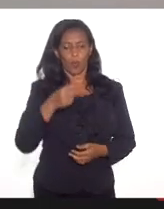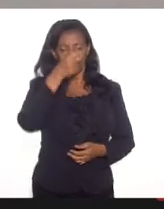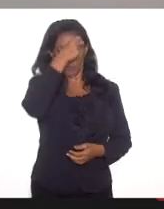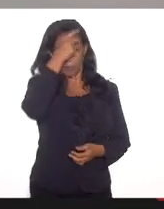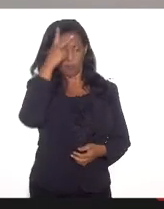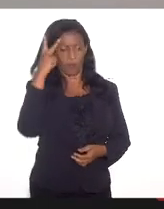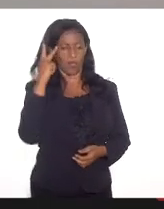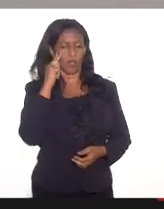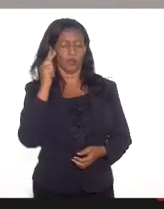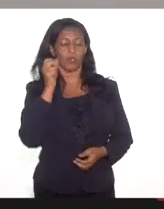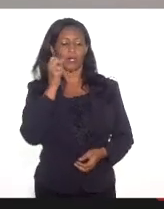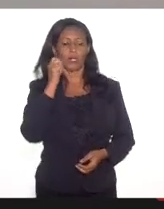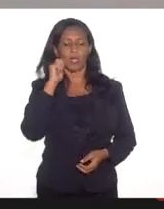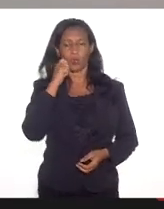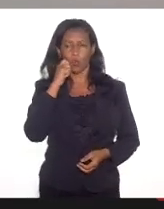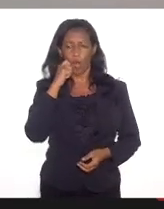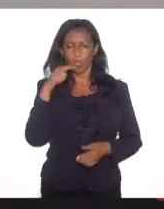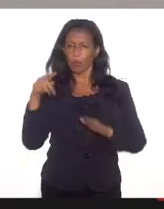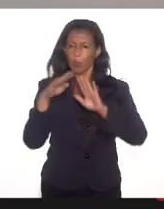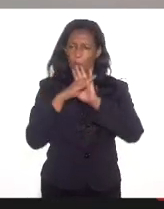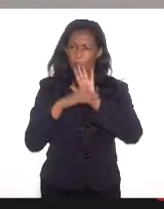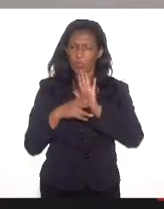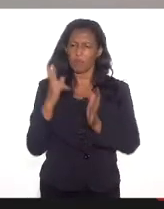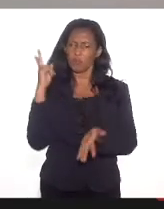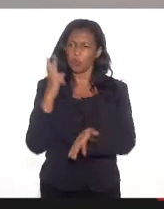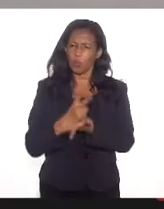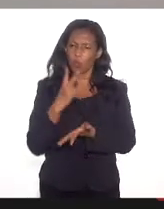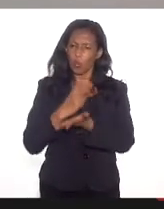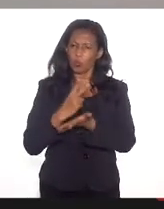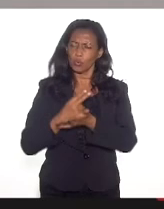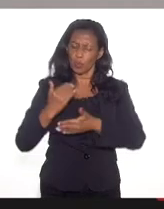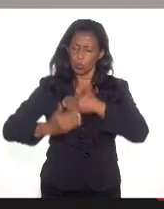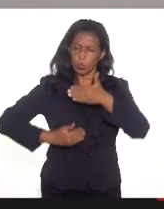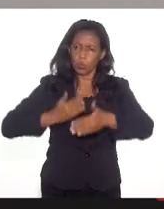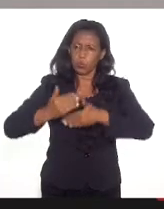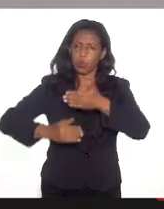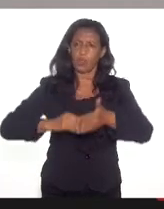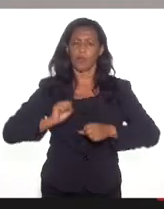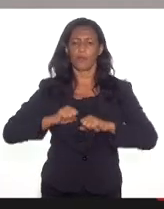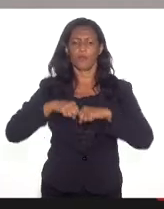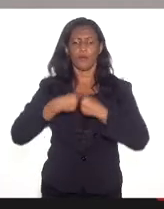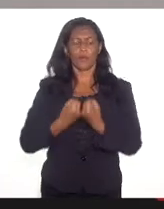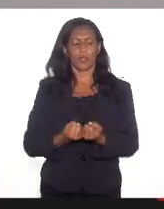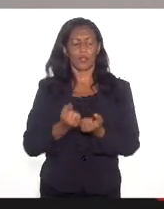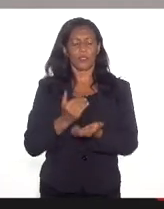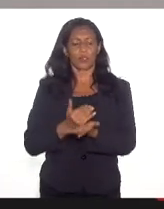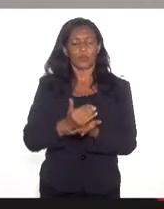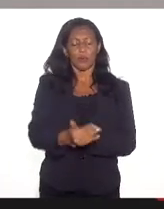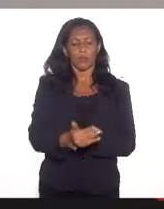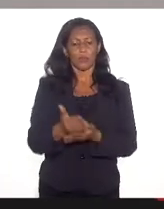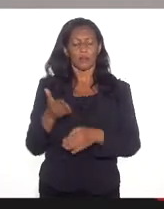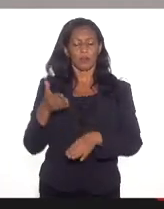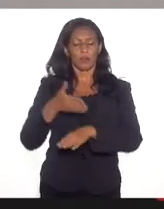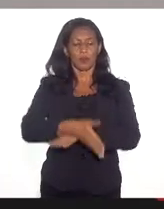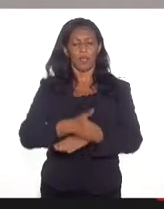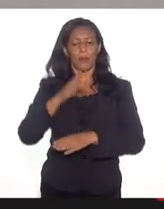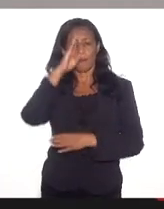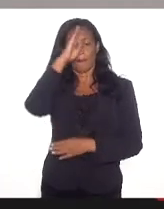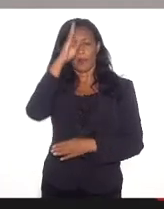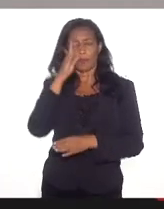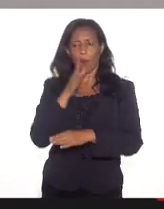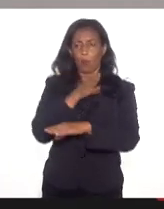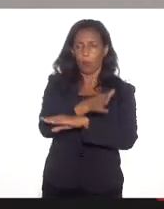para que esse programa fosse continuado fosse fortalecido e tinha começado a entrar nas principais